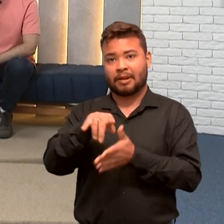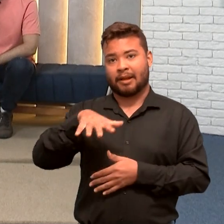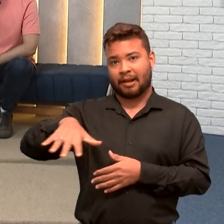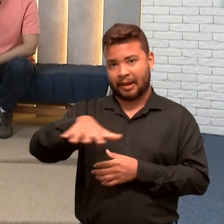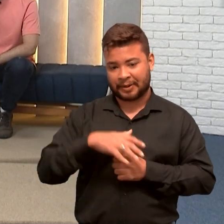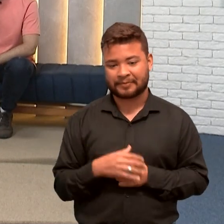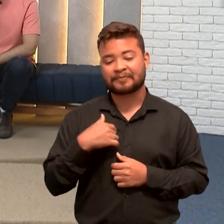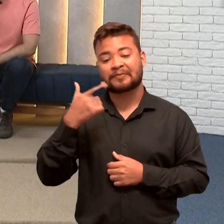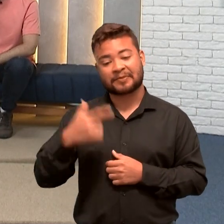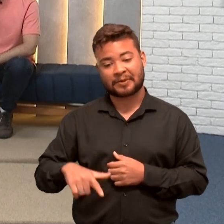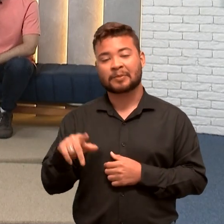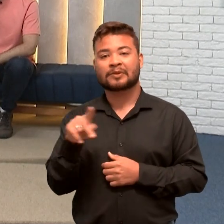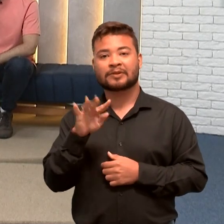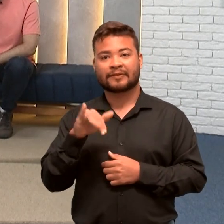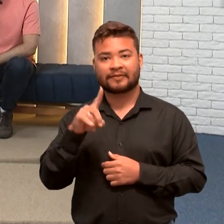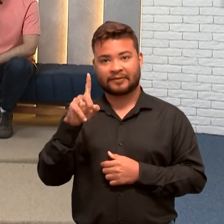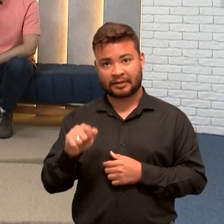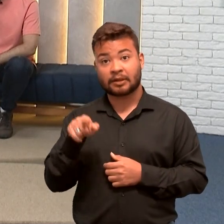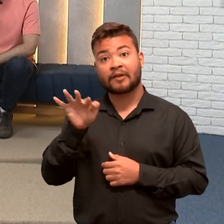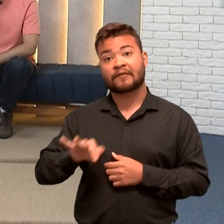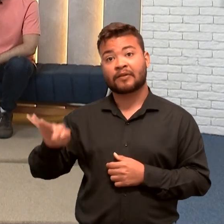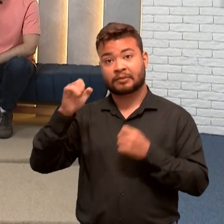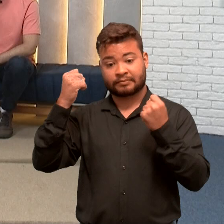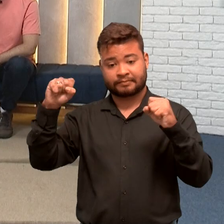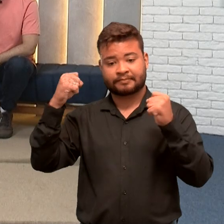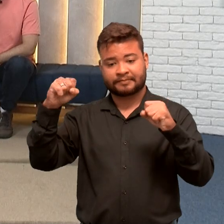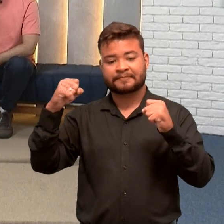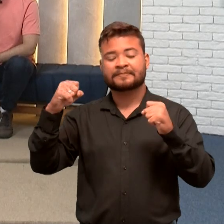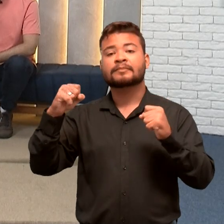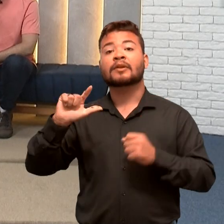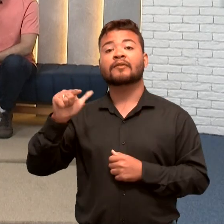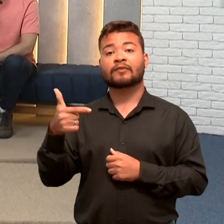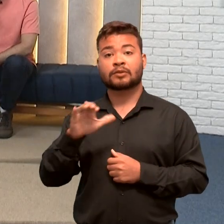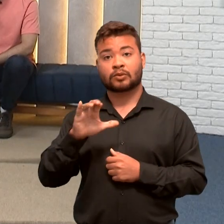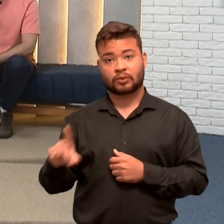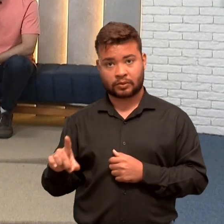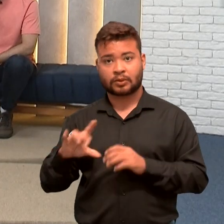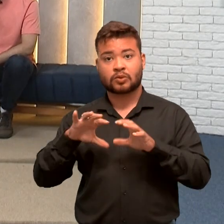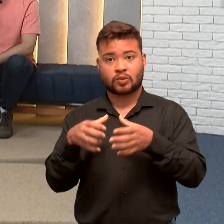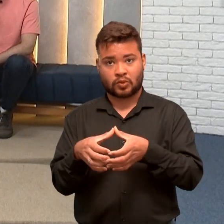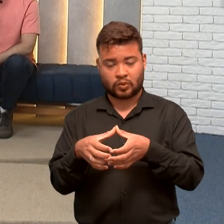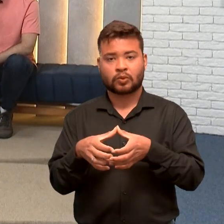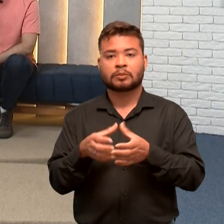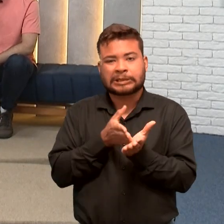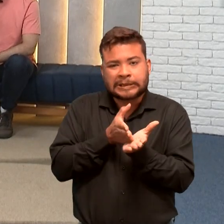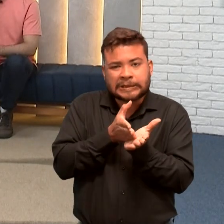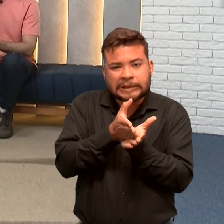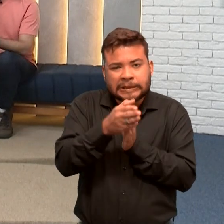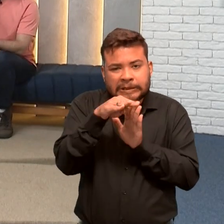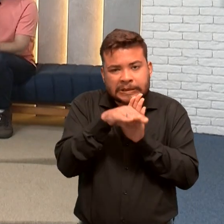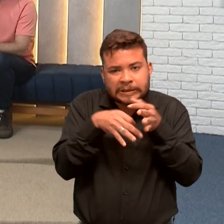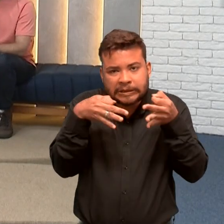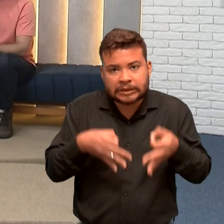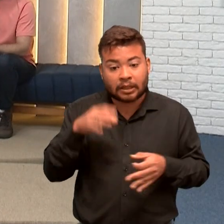aqui com a gente a professora Fernanda Nora, da Faculdade de Educação Física e vice-coordenadora também do Comitê de Integridade Acadêmica. E agora